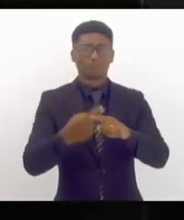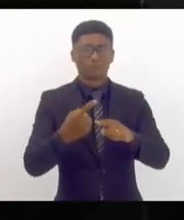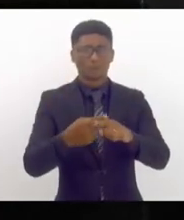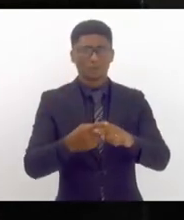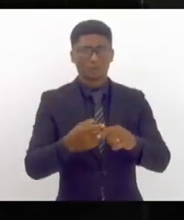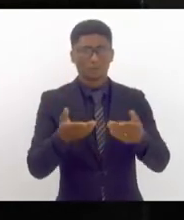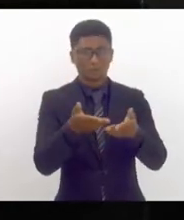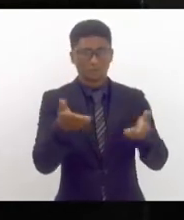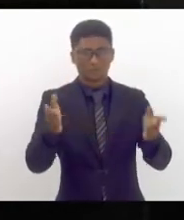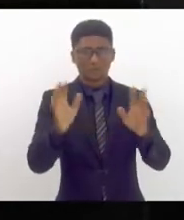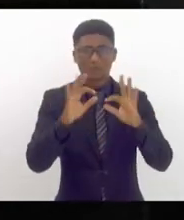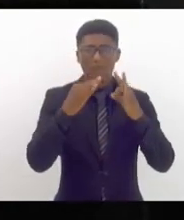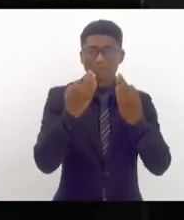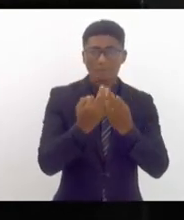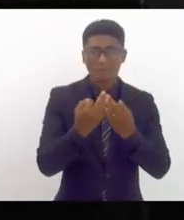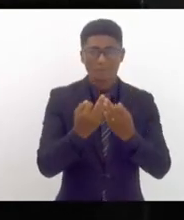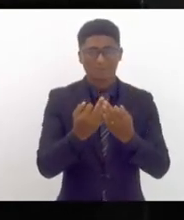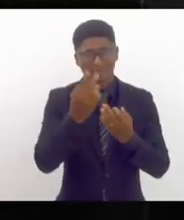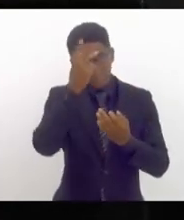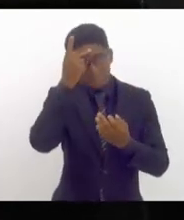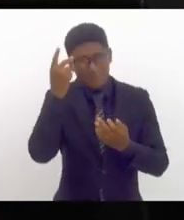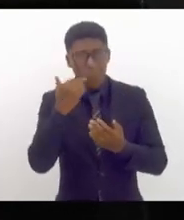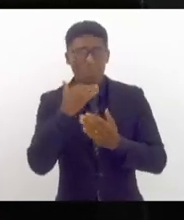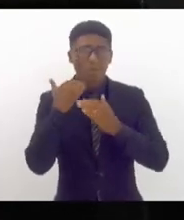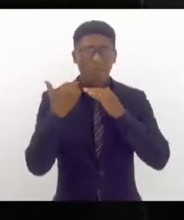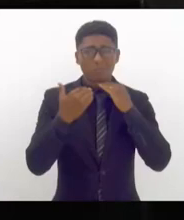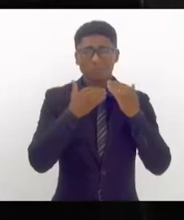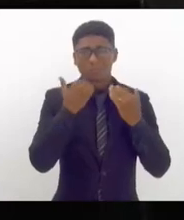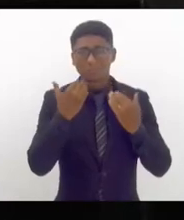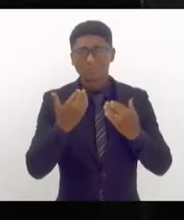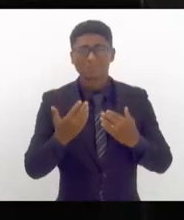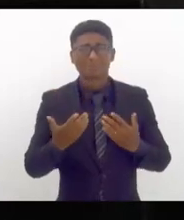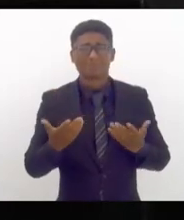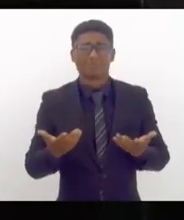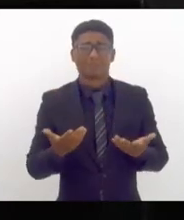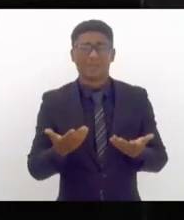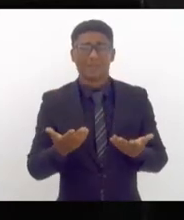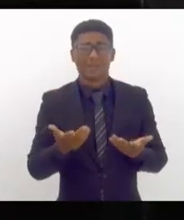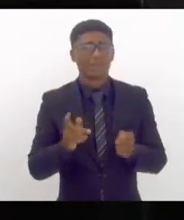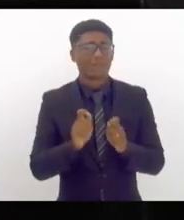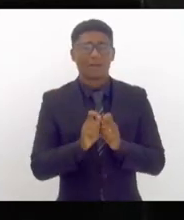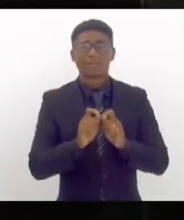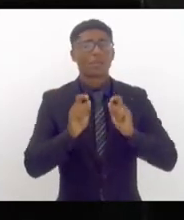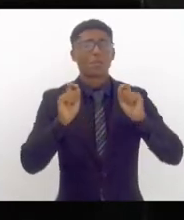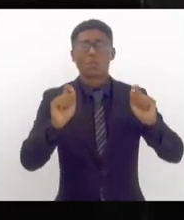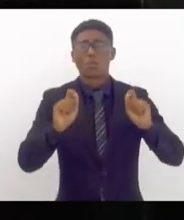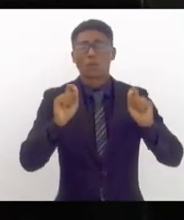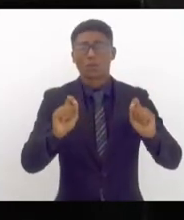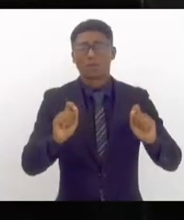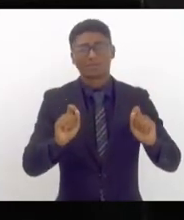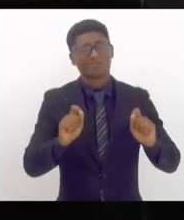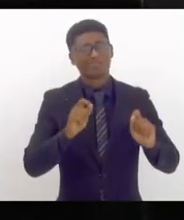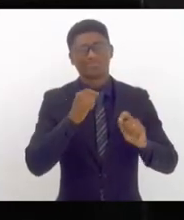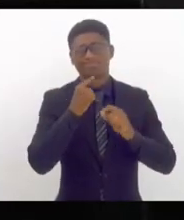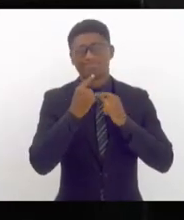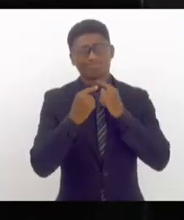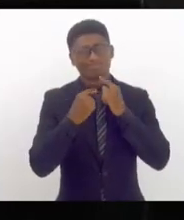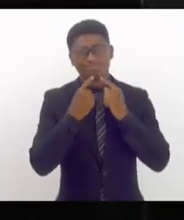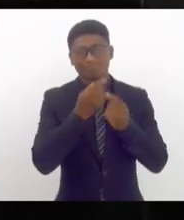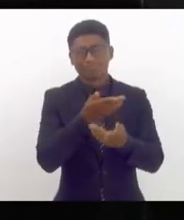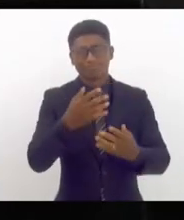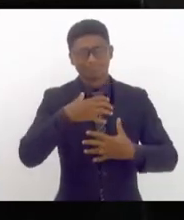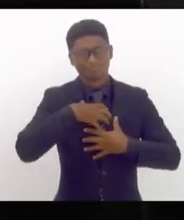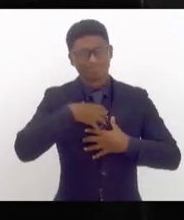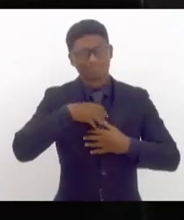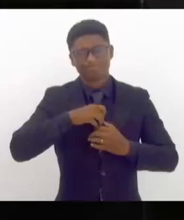essas 4 famílias perderam seus entes queridos, não há mais nada a fazer para aplacar a dor dessas famílias.